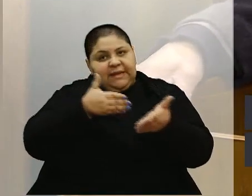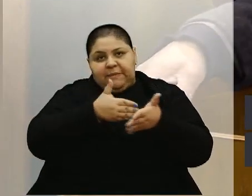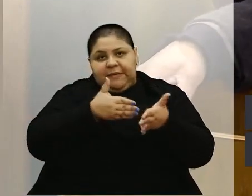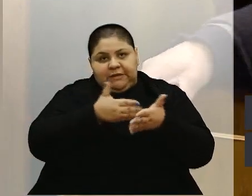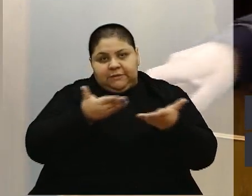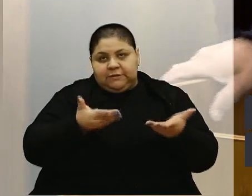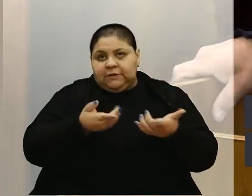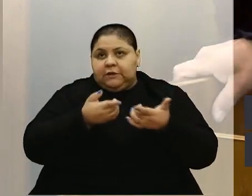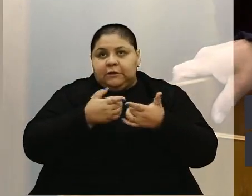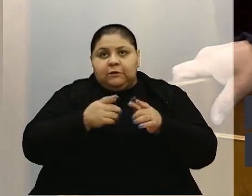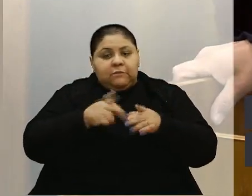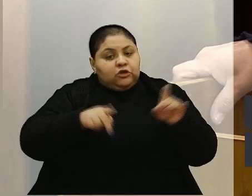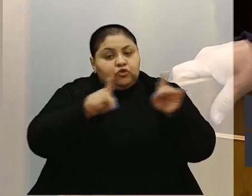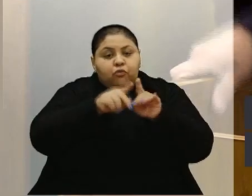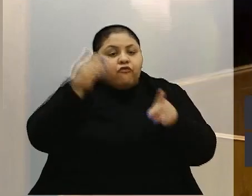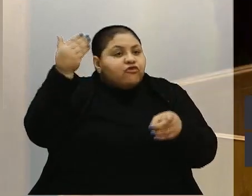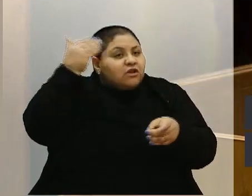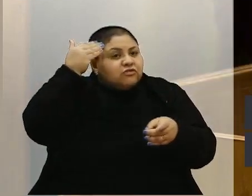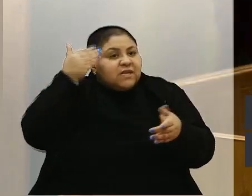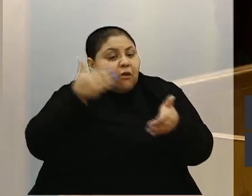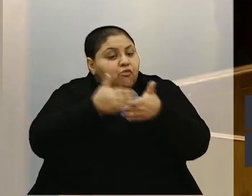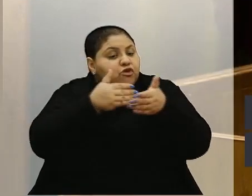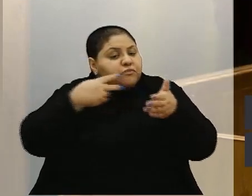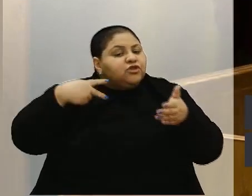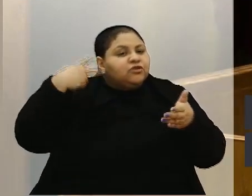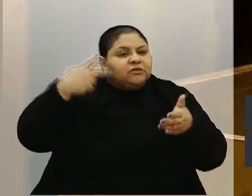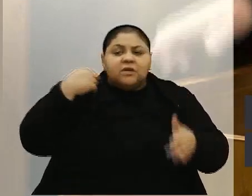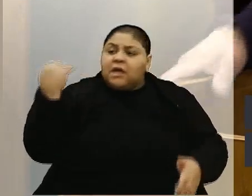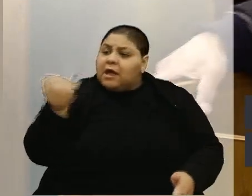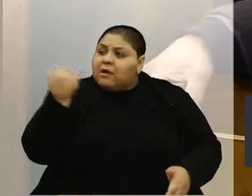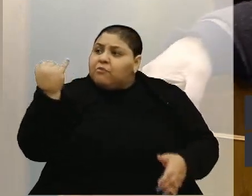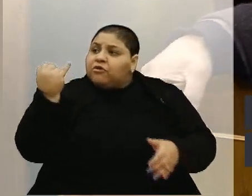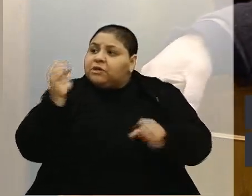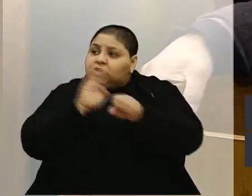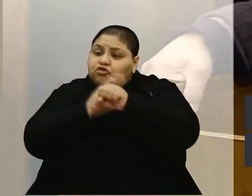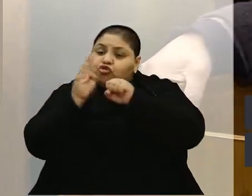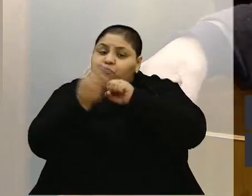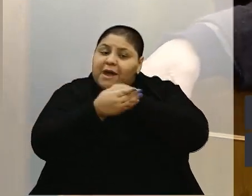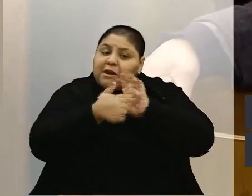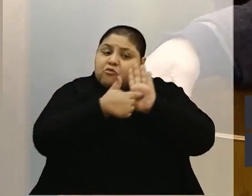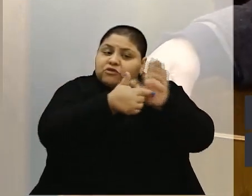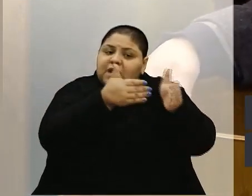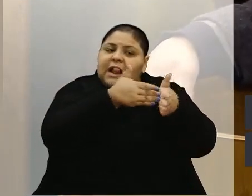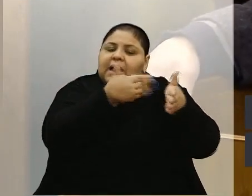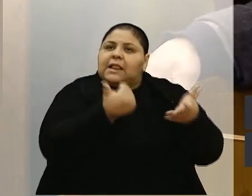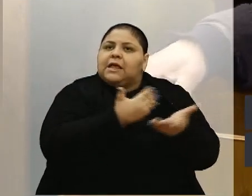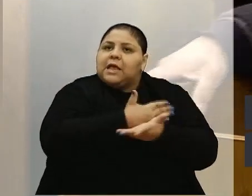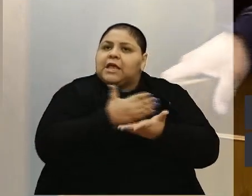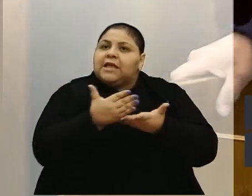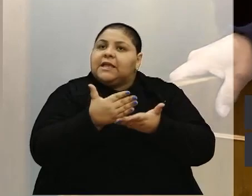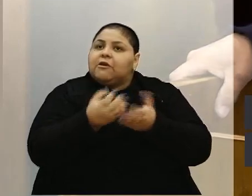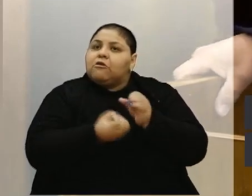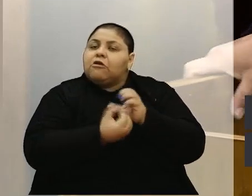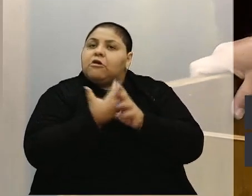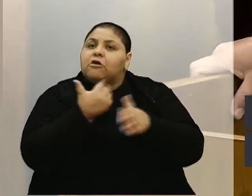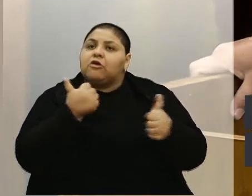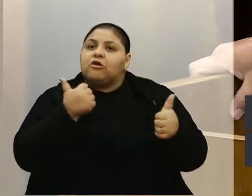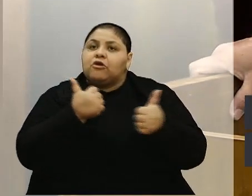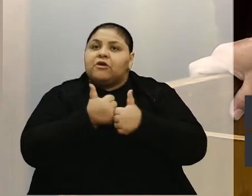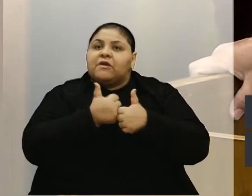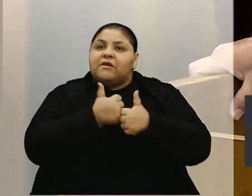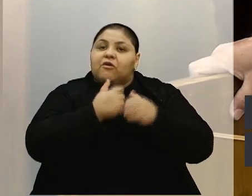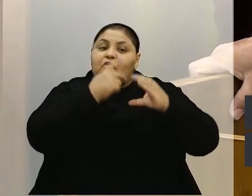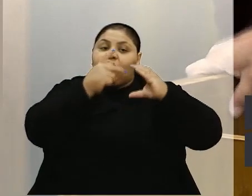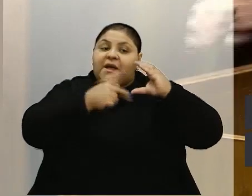Mas o povo não sabe os limites de um vereador. Então é importante nos bairros mostrar os limites. E foi criado lá junto com ele o Câmara Vai aos